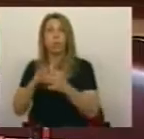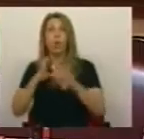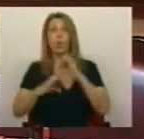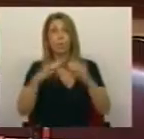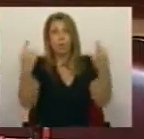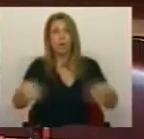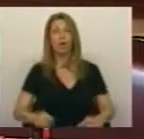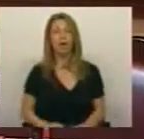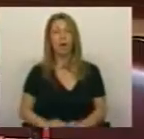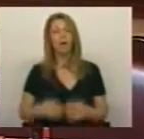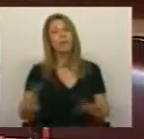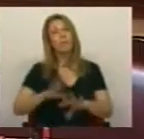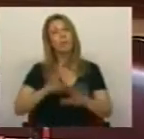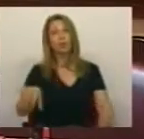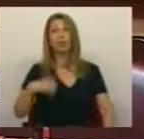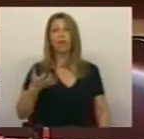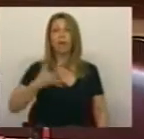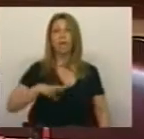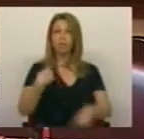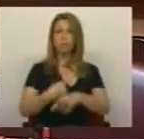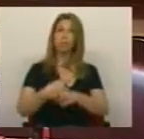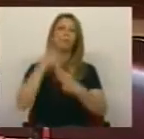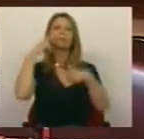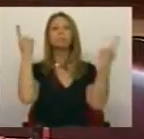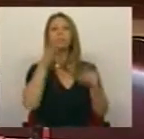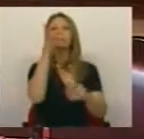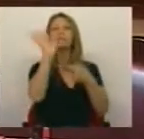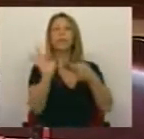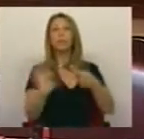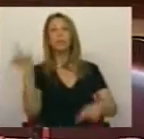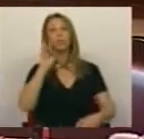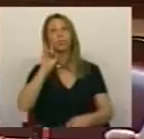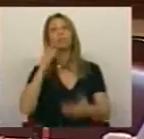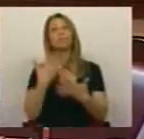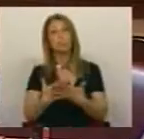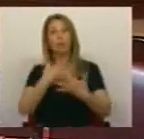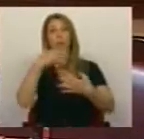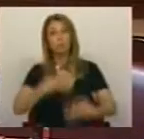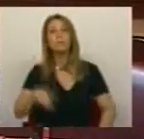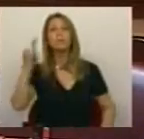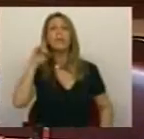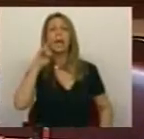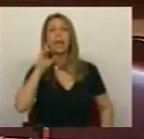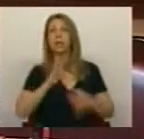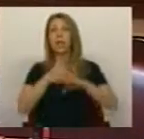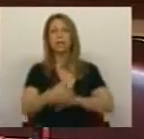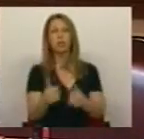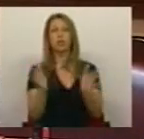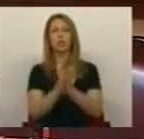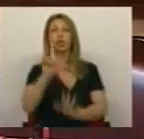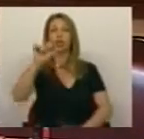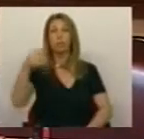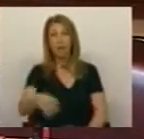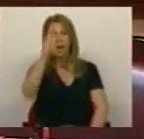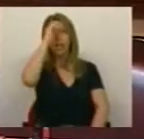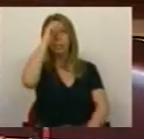propósito, os Verdes querem deixar ainda aqui um outro aspecto importante para que se garanta o direito de todos à língua gestual, o respeito pelos